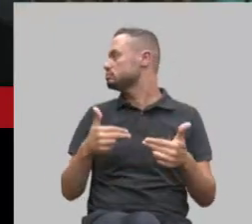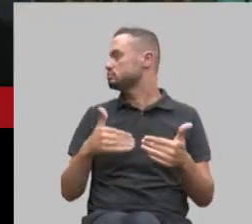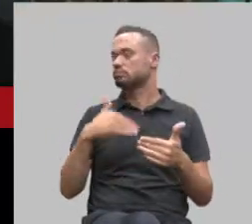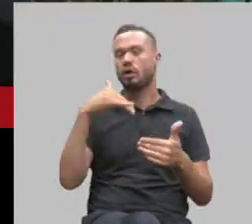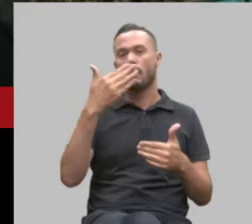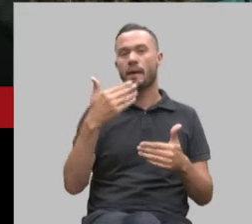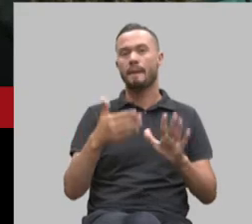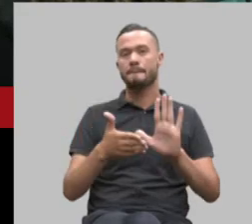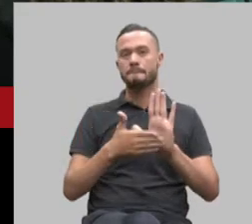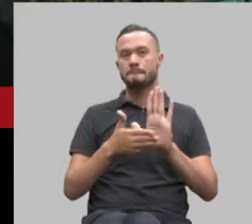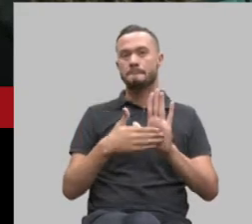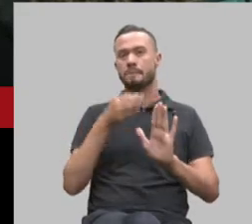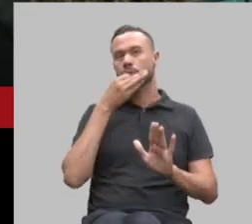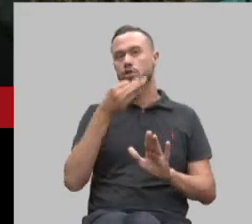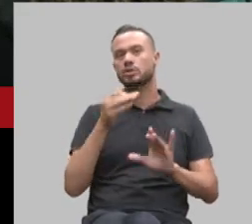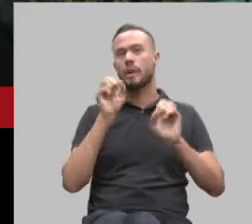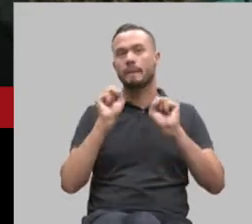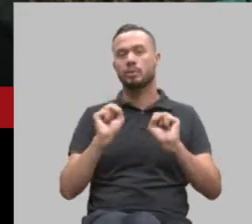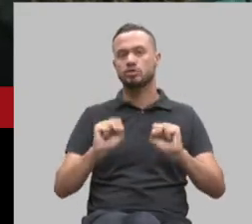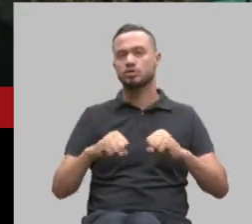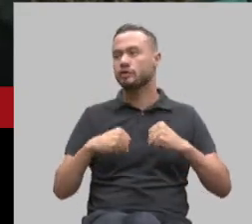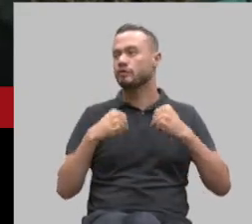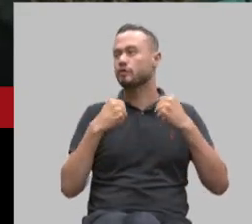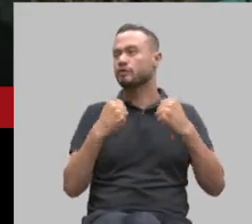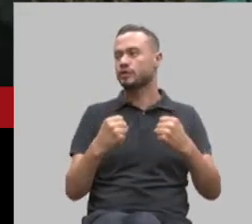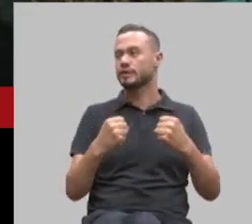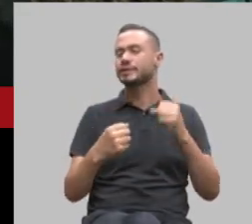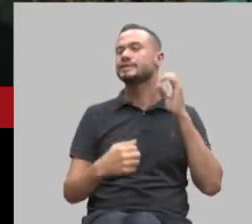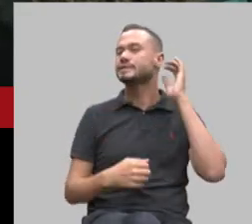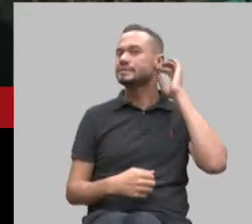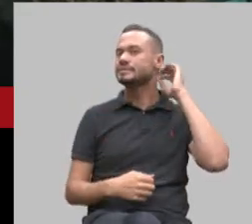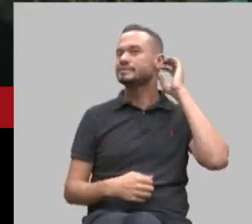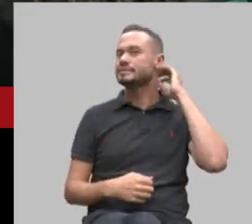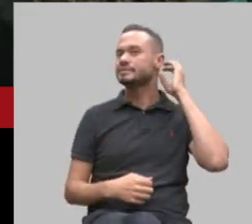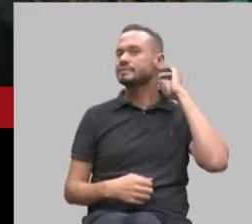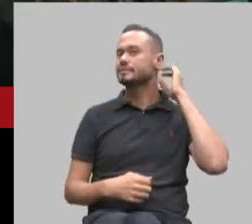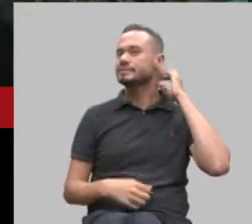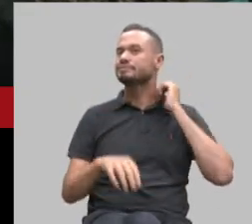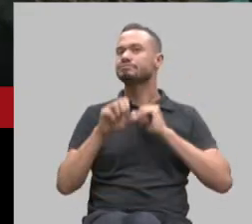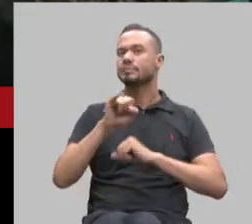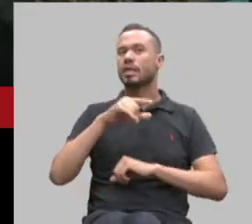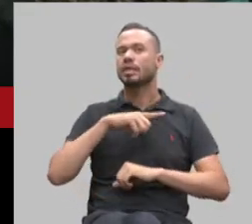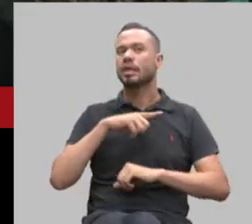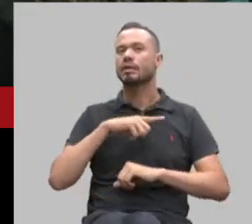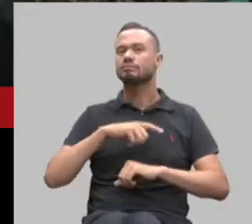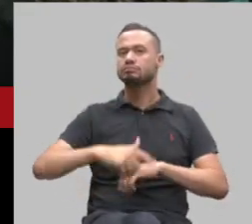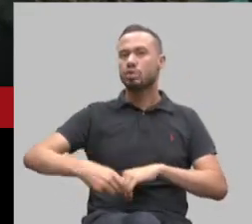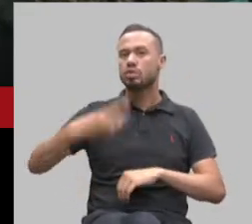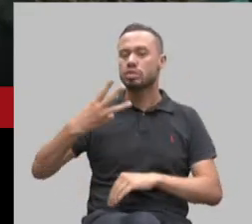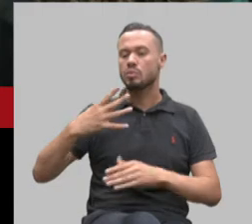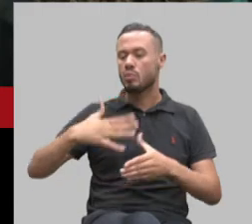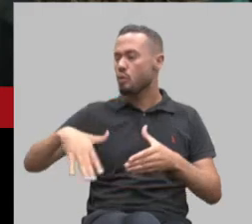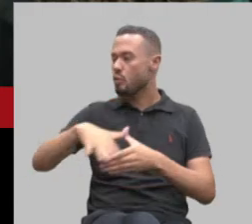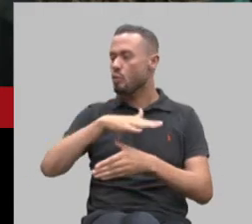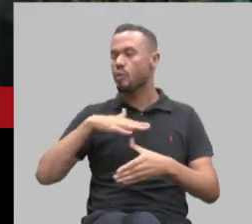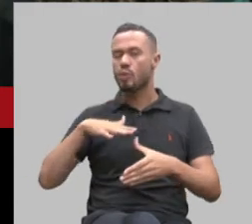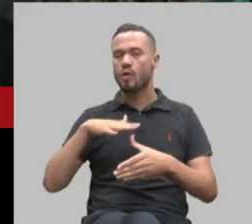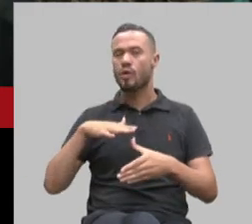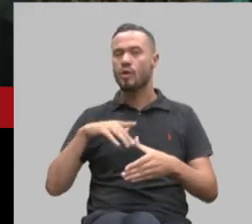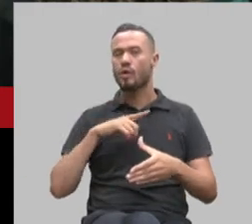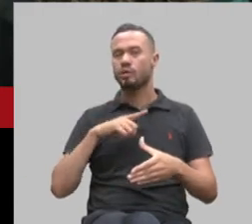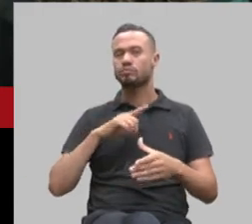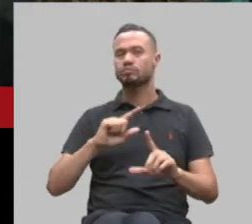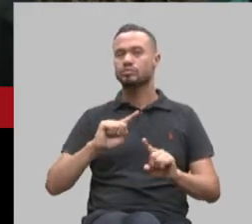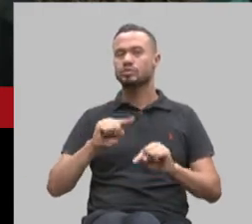acredito que eles podem fortalecer os laços na escola que se tornariam um terceiro ambiente para se desenvolver interesses